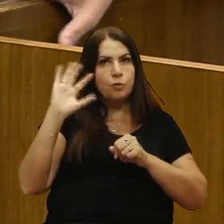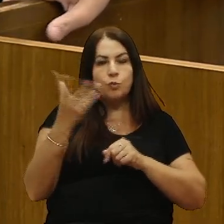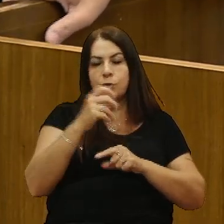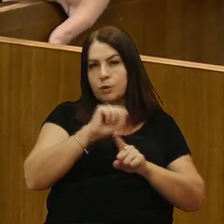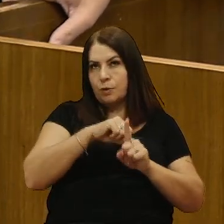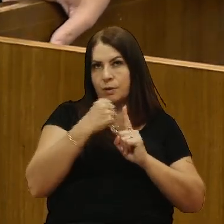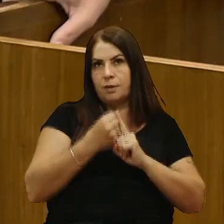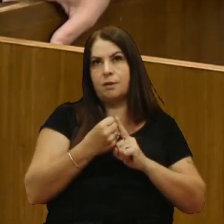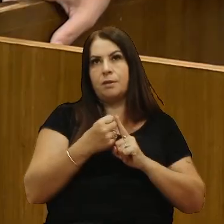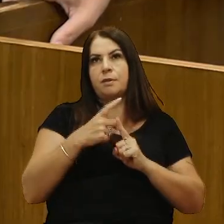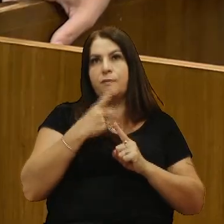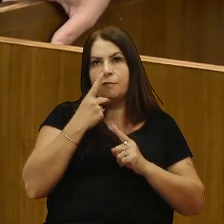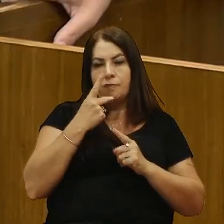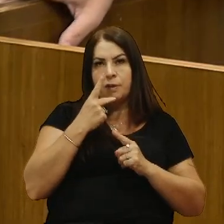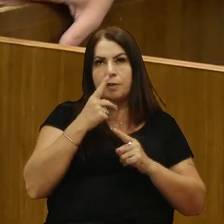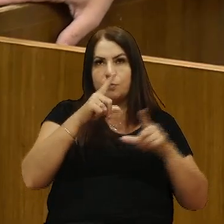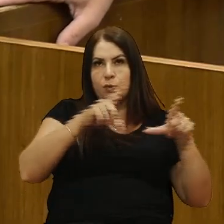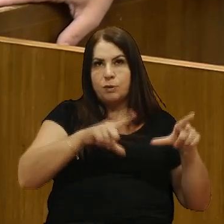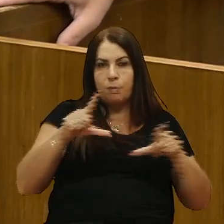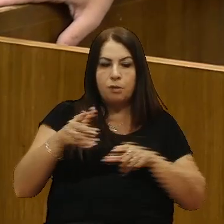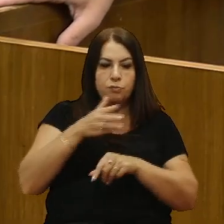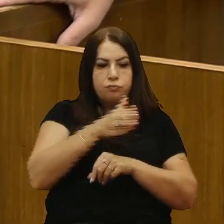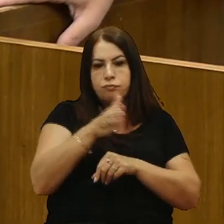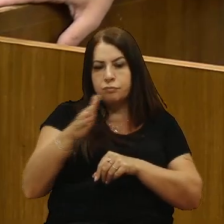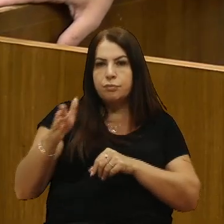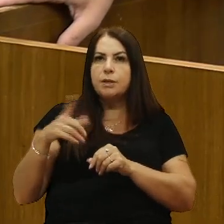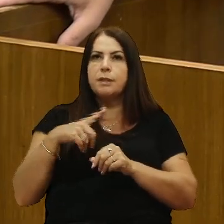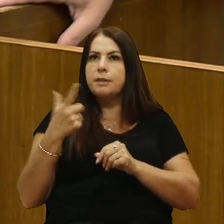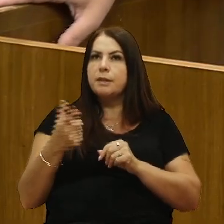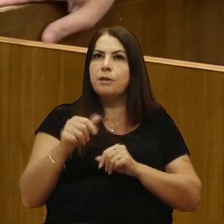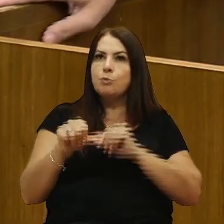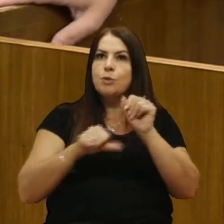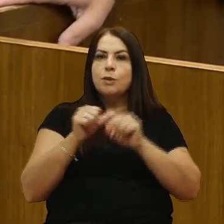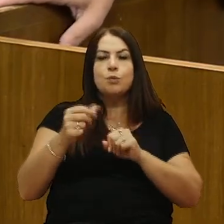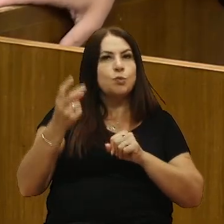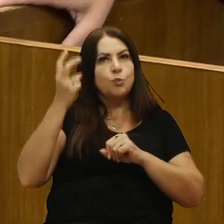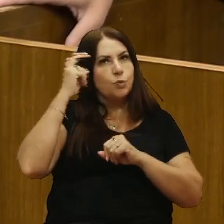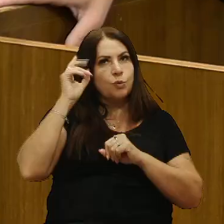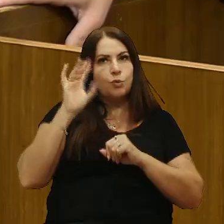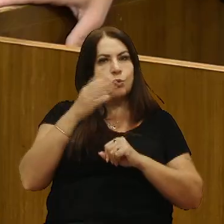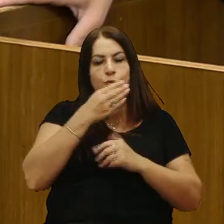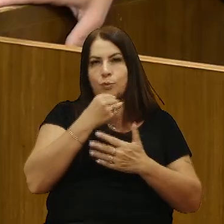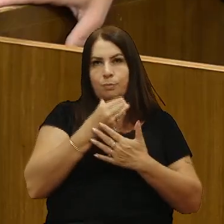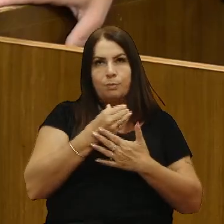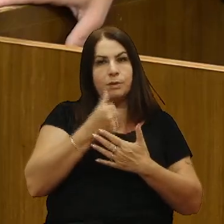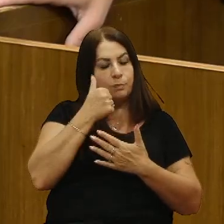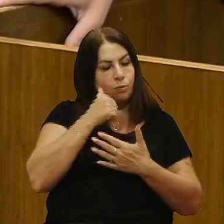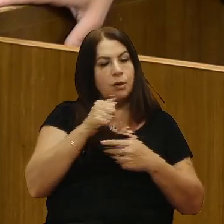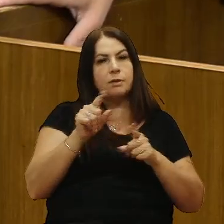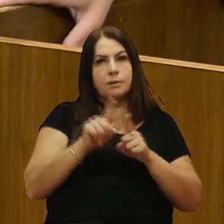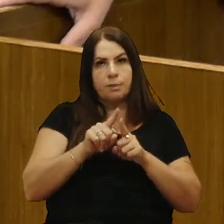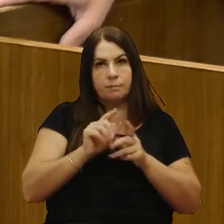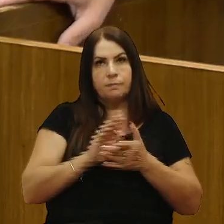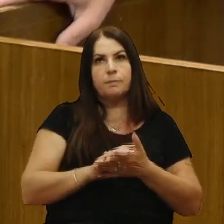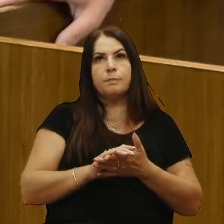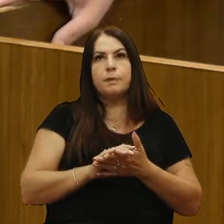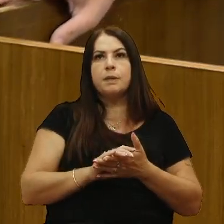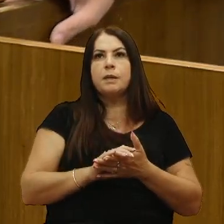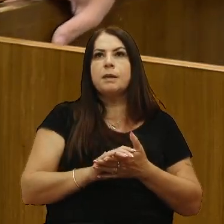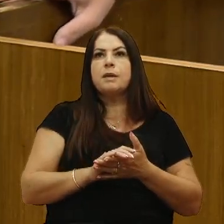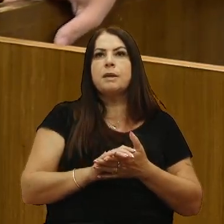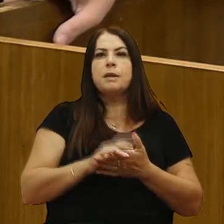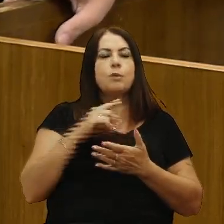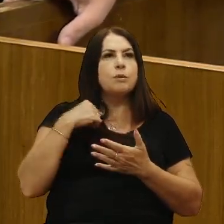sociedade, e eu tenho dito nos espaços onde eu vou que a gente tem que ter uma mudança cultural não só dos homens, das mulheres também. Né? Várias vezes